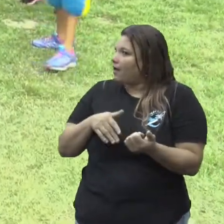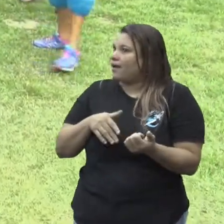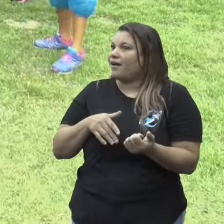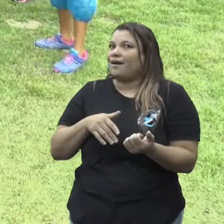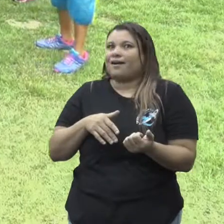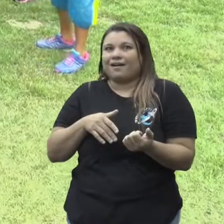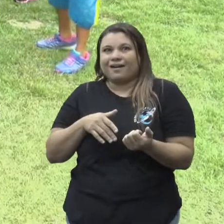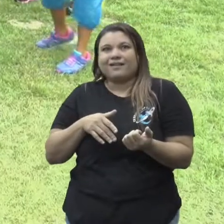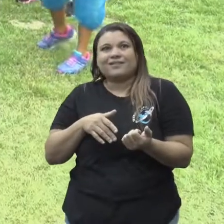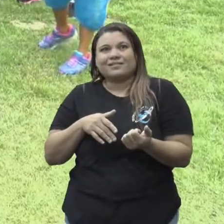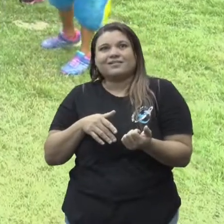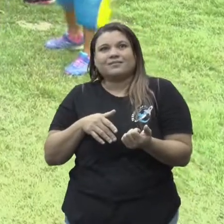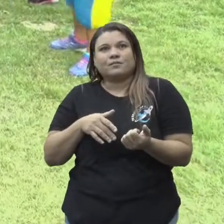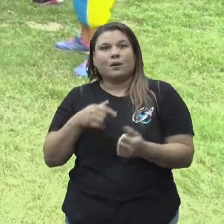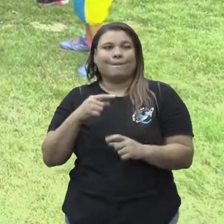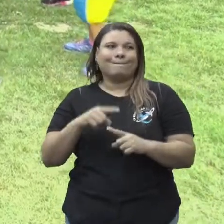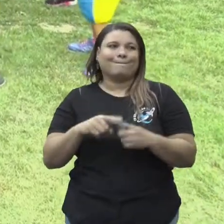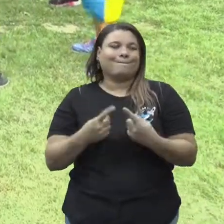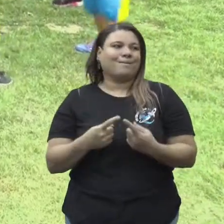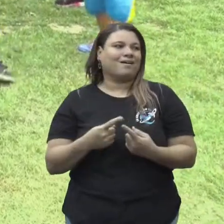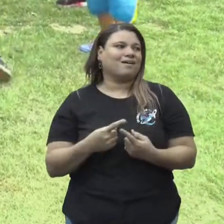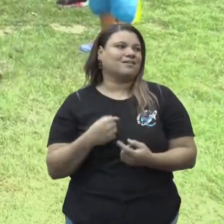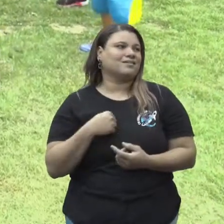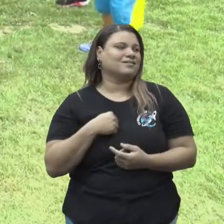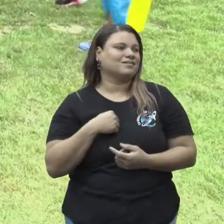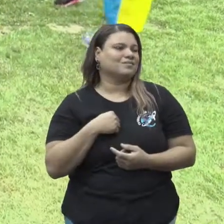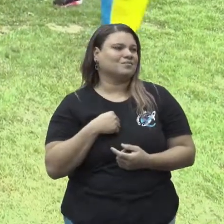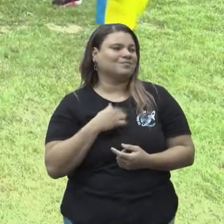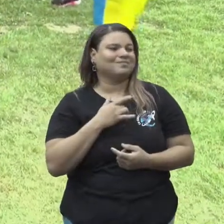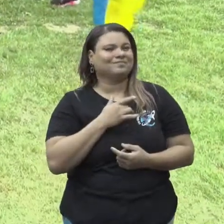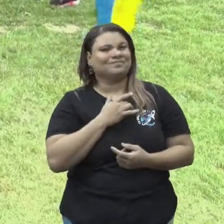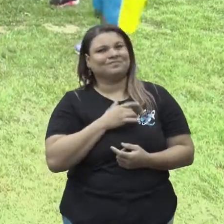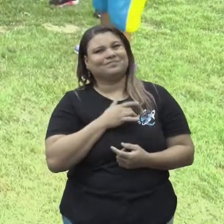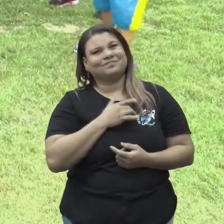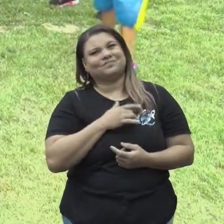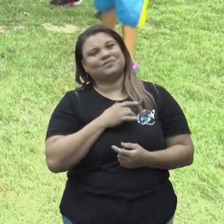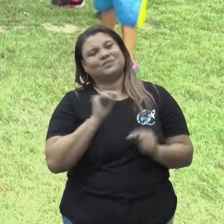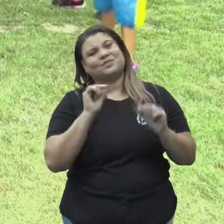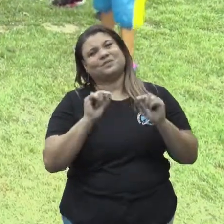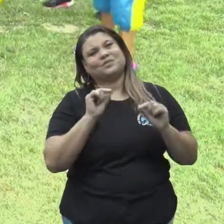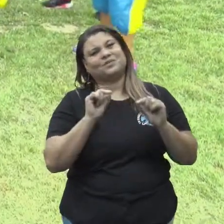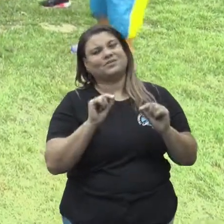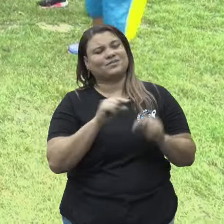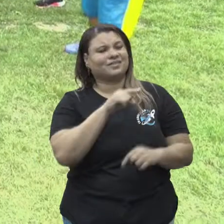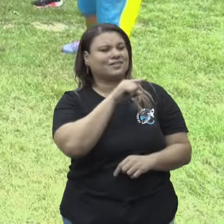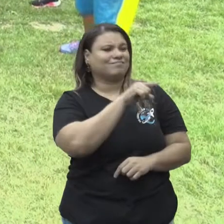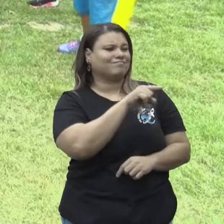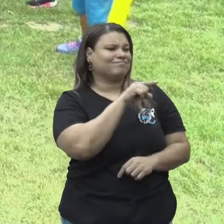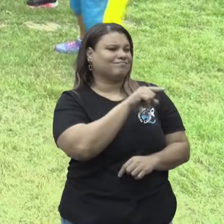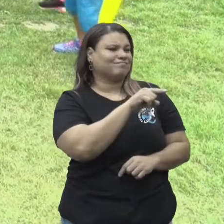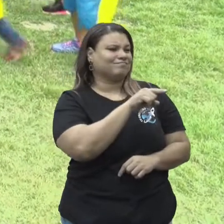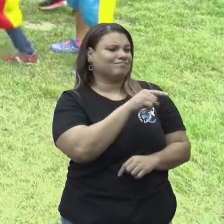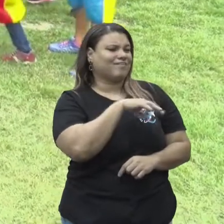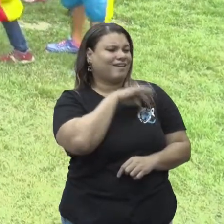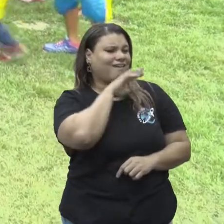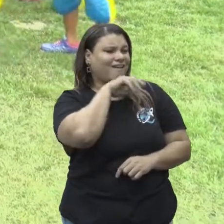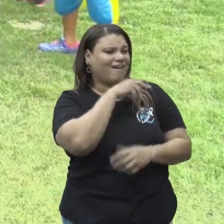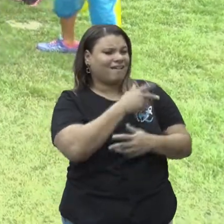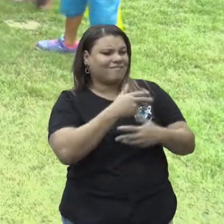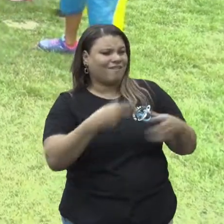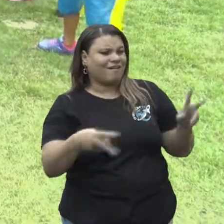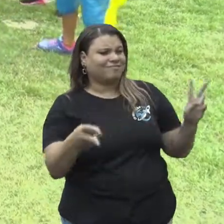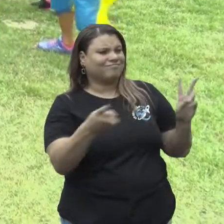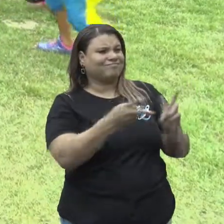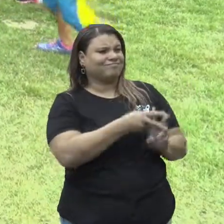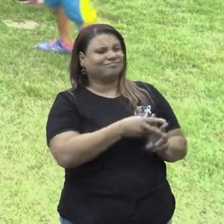dó da prisão dos animais. O que eu gostava mais era o palhaço e o cantor. Eu sou o